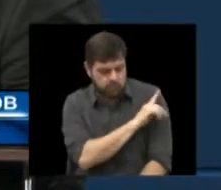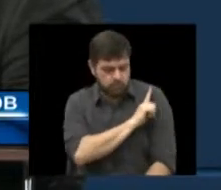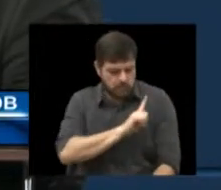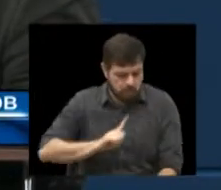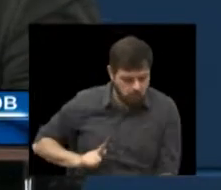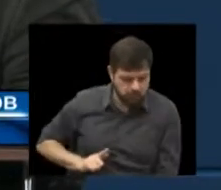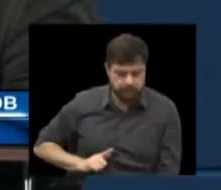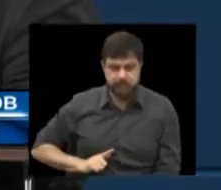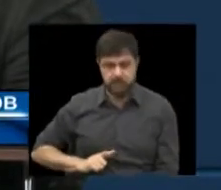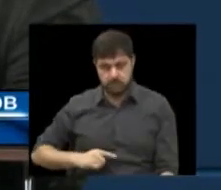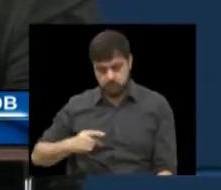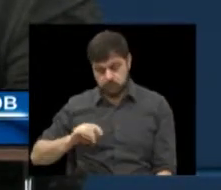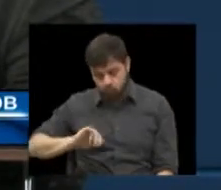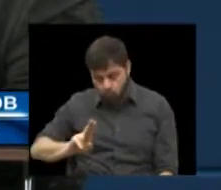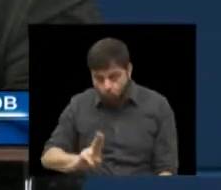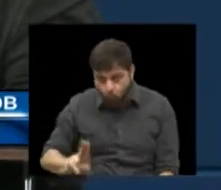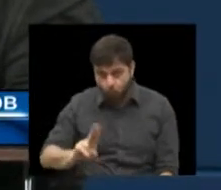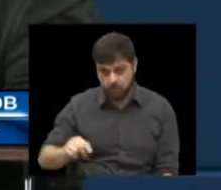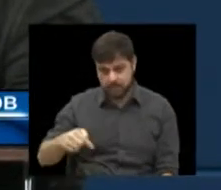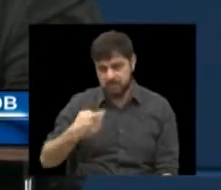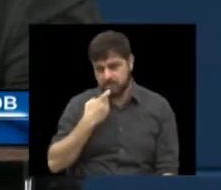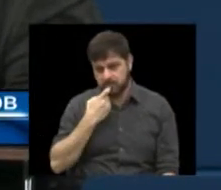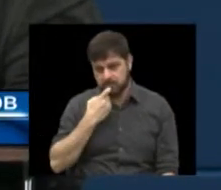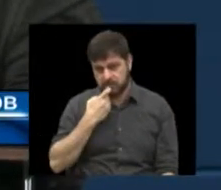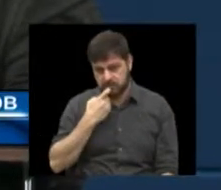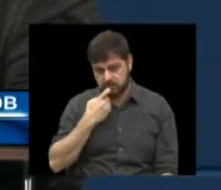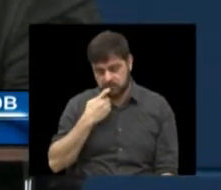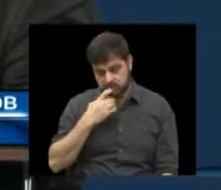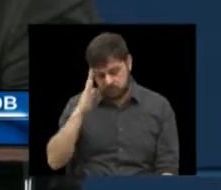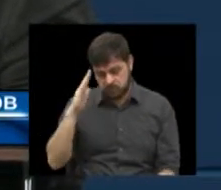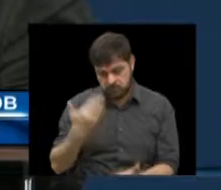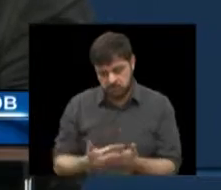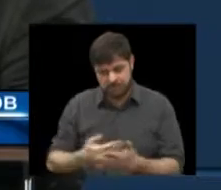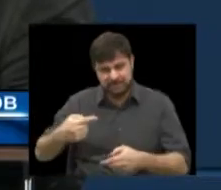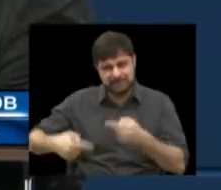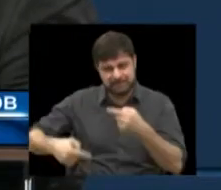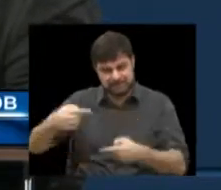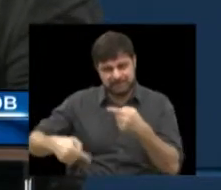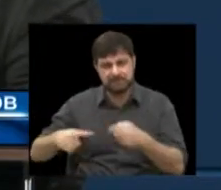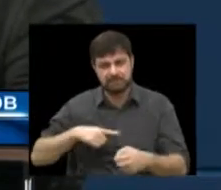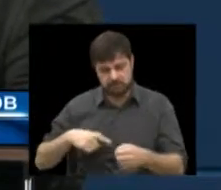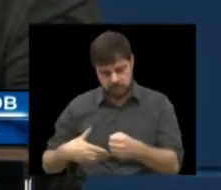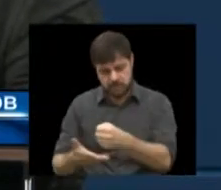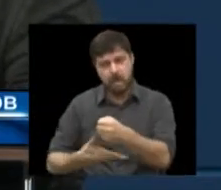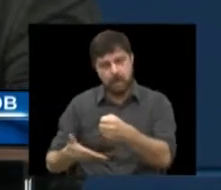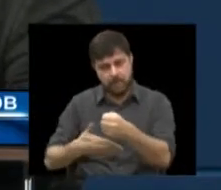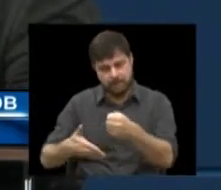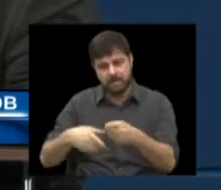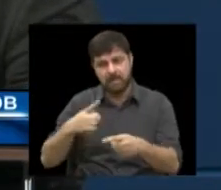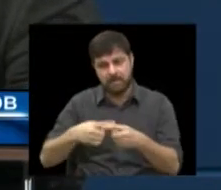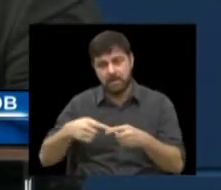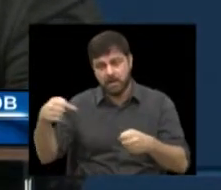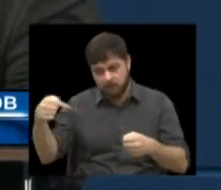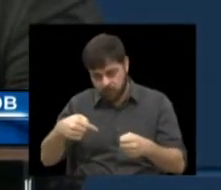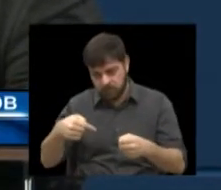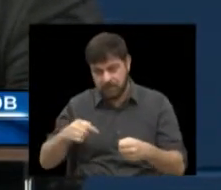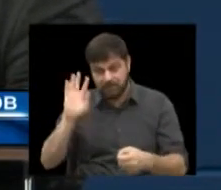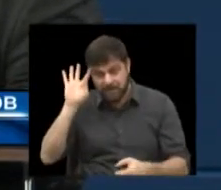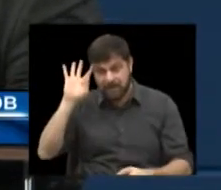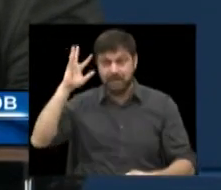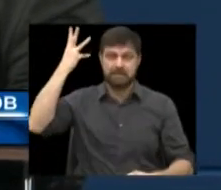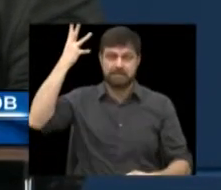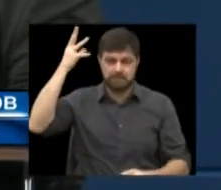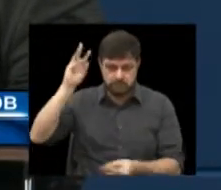mas, com toda certeza, essa discussão vai ser sustentada em virtude dessas